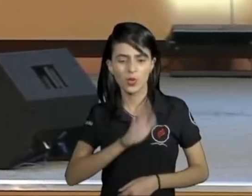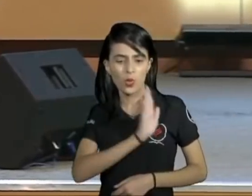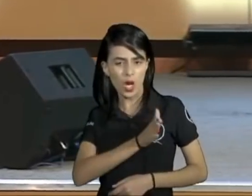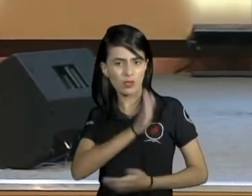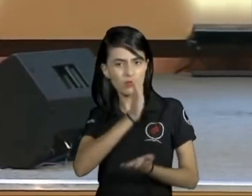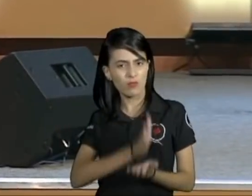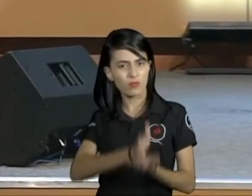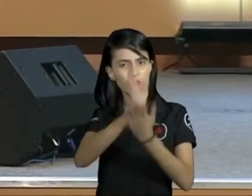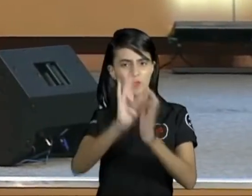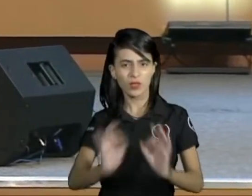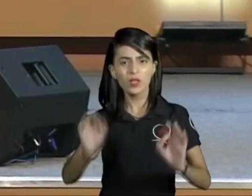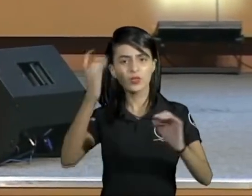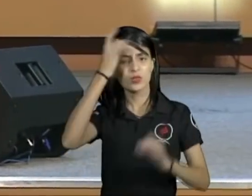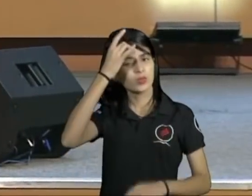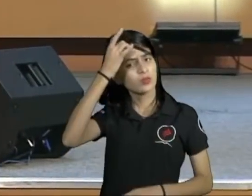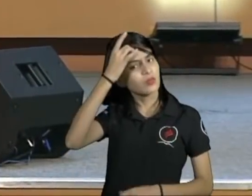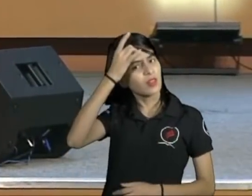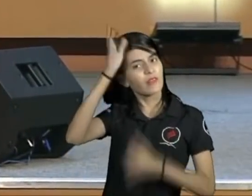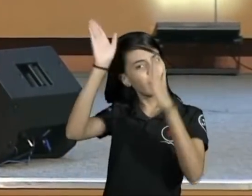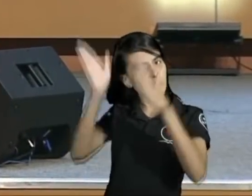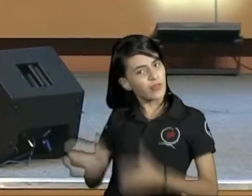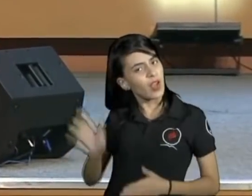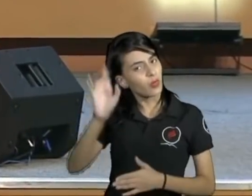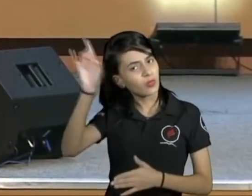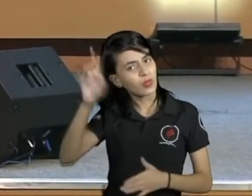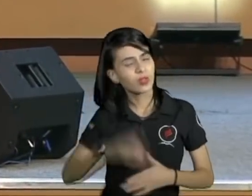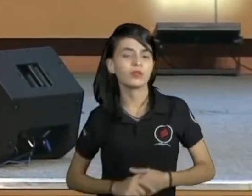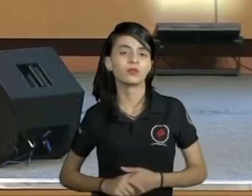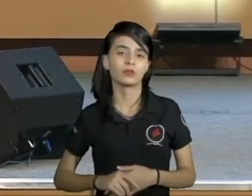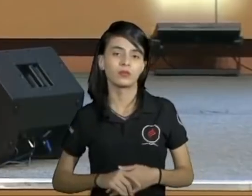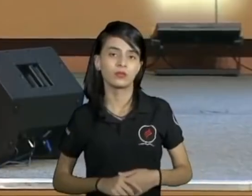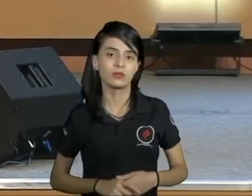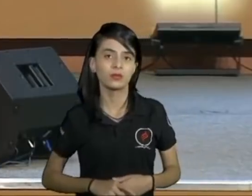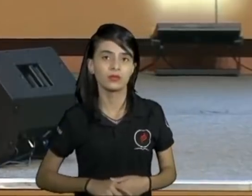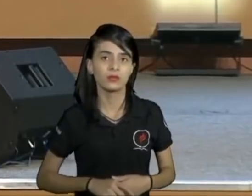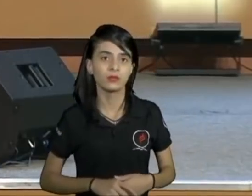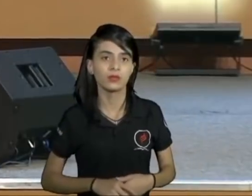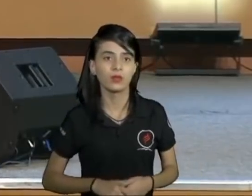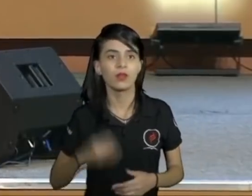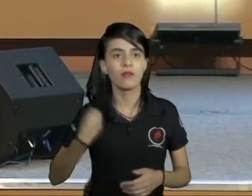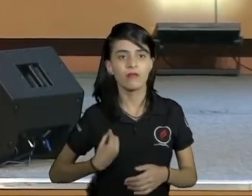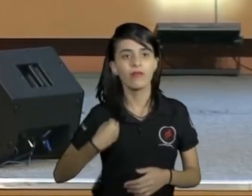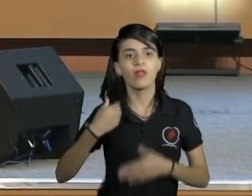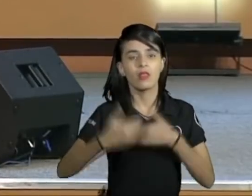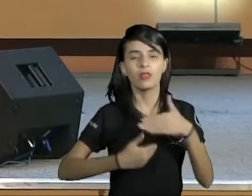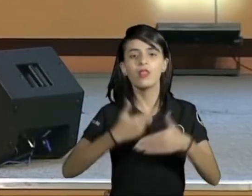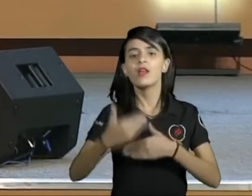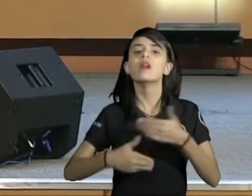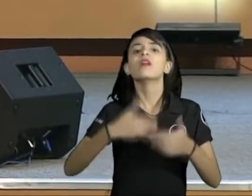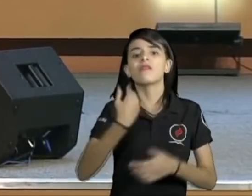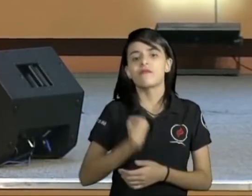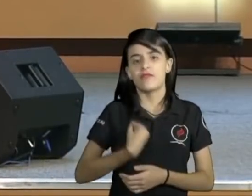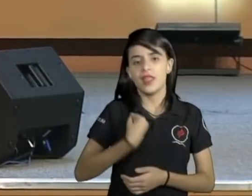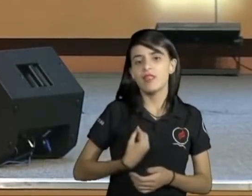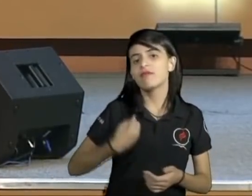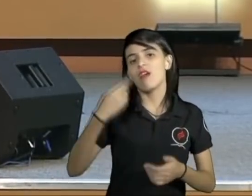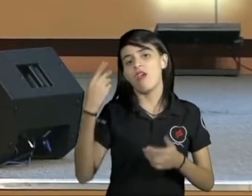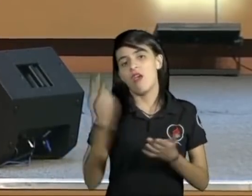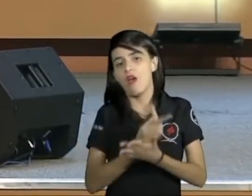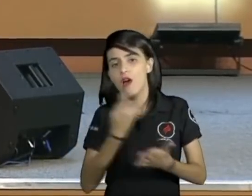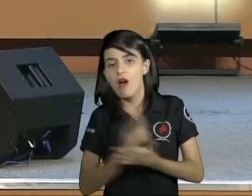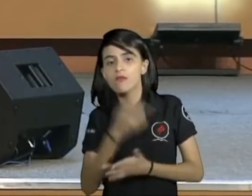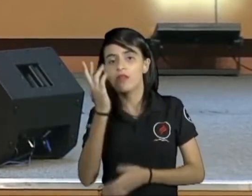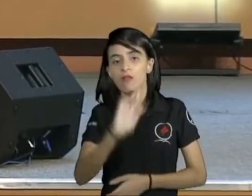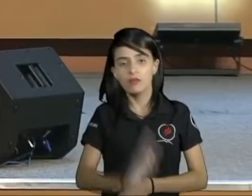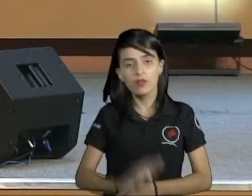seu coração em seu espírito foi fiel para com Deus isso é conto mais em viver uma vida errado uma vida Medíocre uma